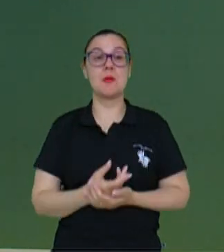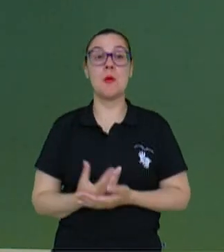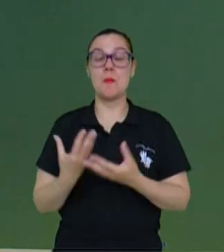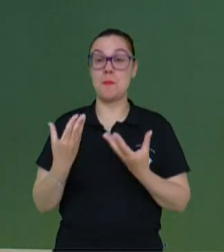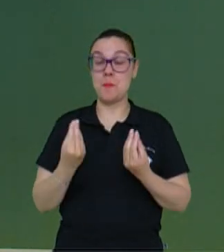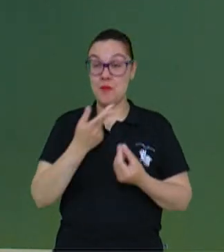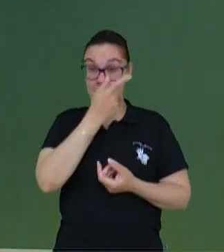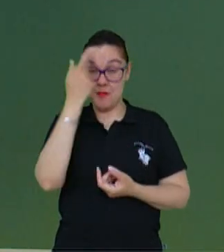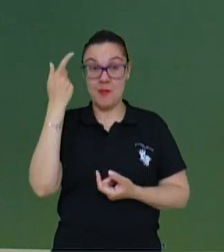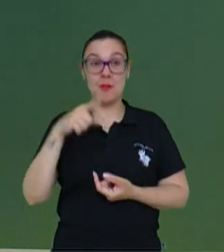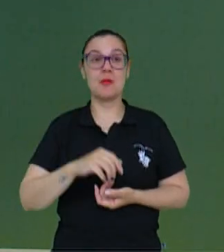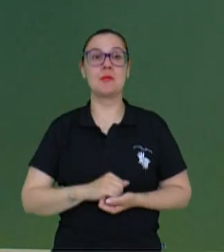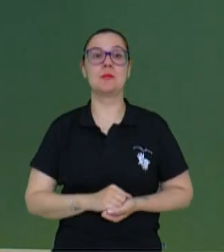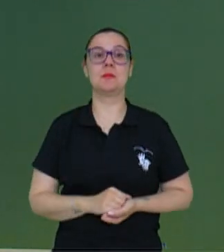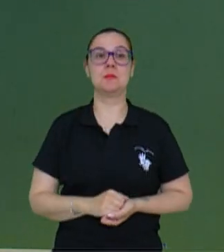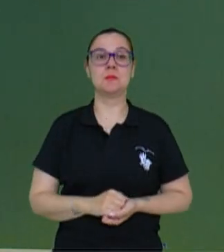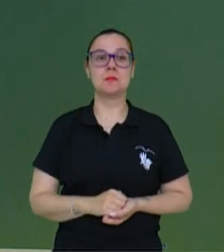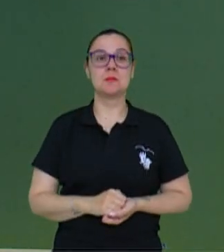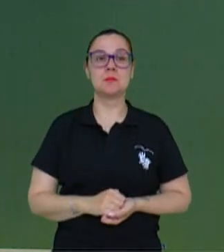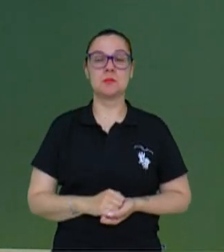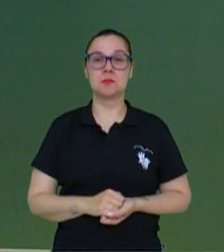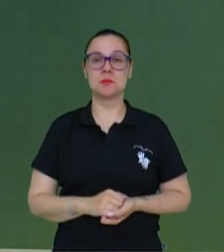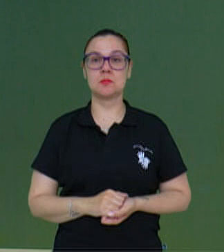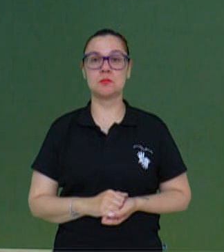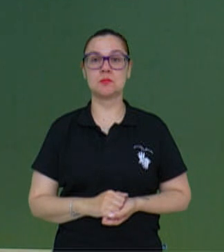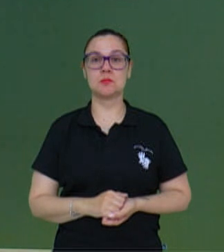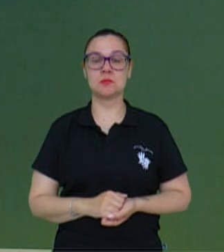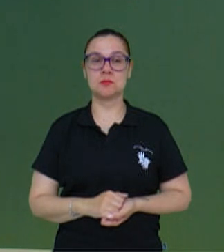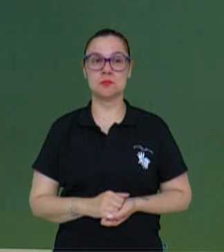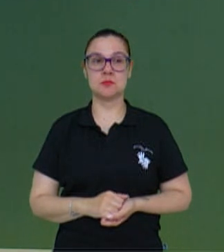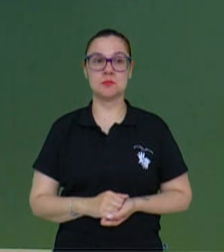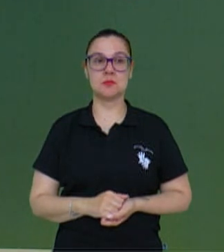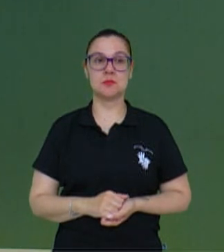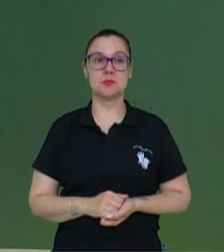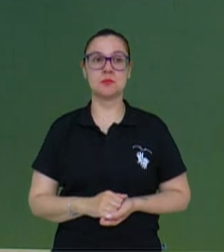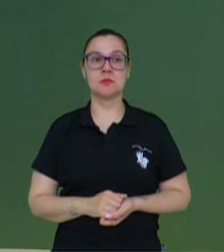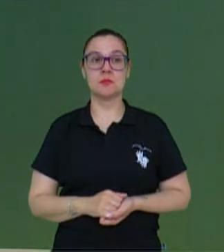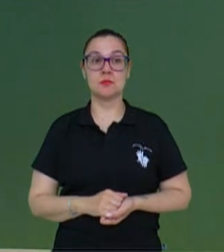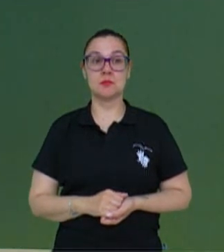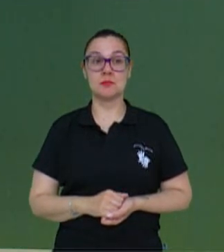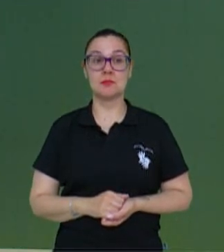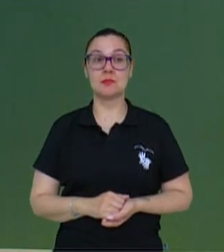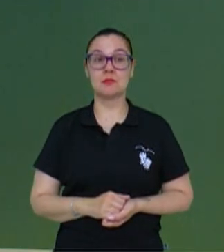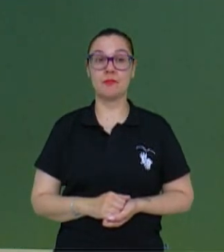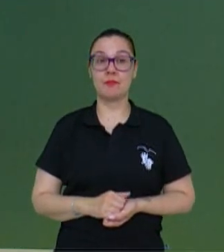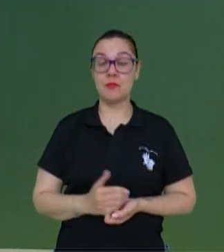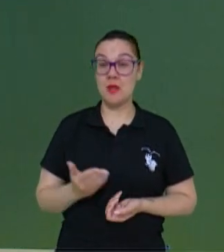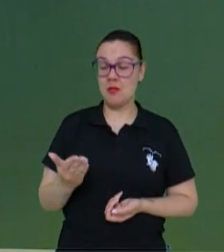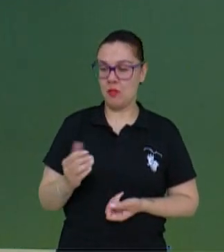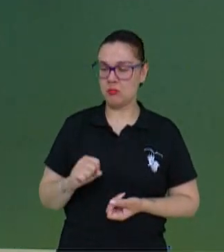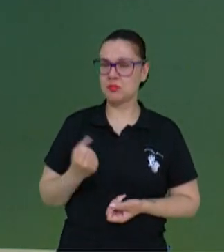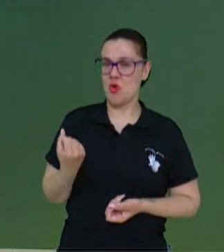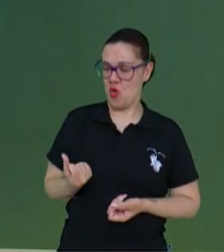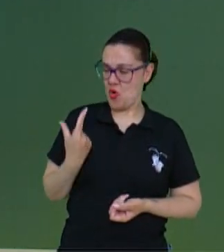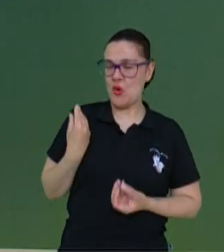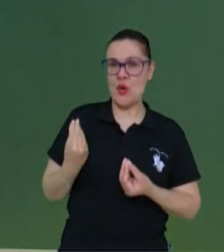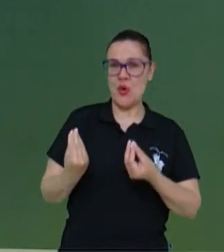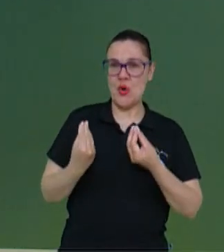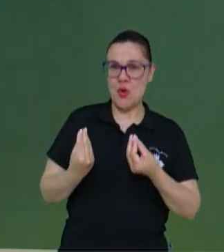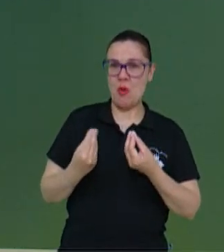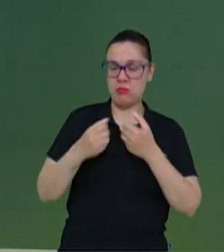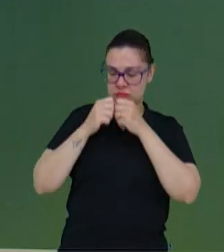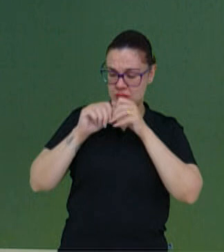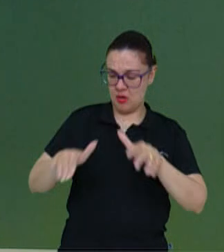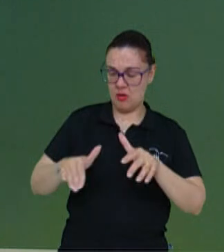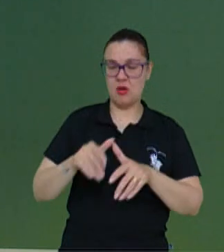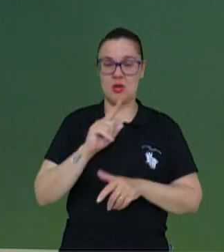Muitos usuários reaccionaram ante esse tweet indignados por el mensagem. Então, eles ficaram indignados pela mensagem que passava, que